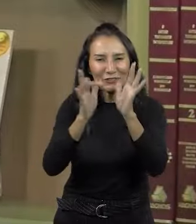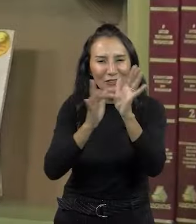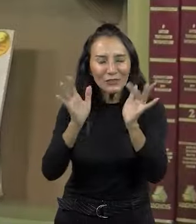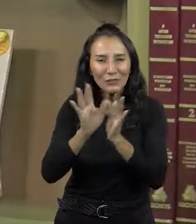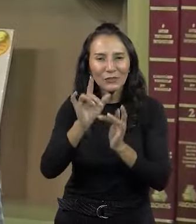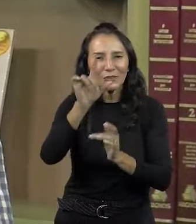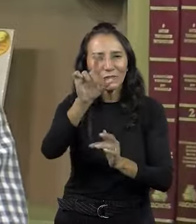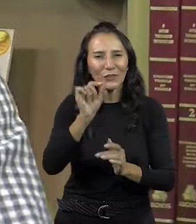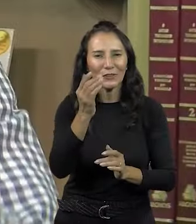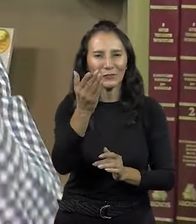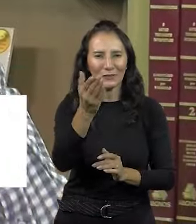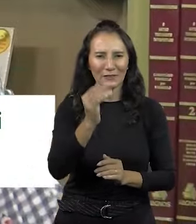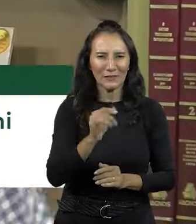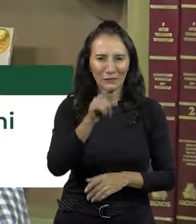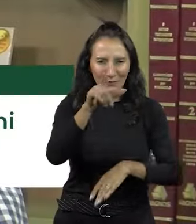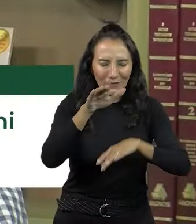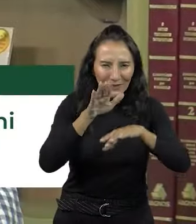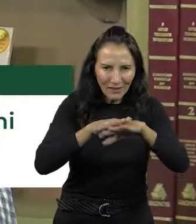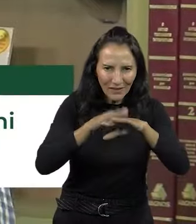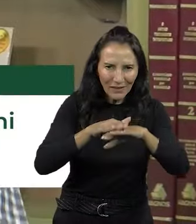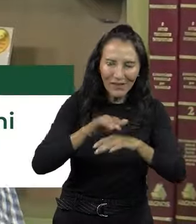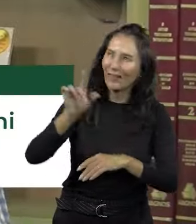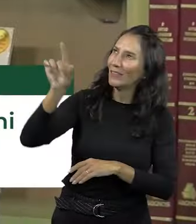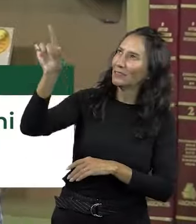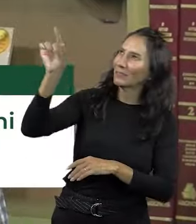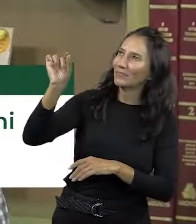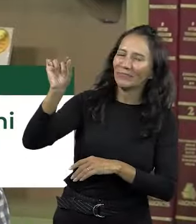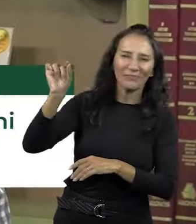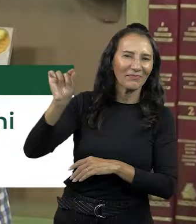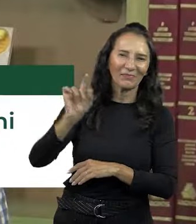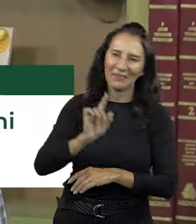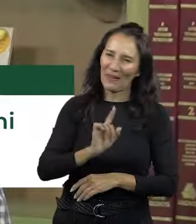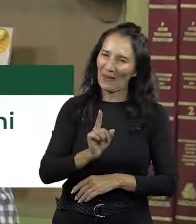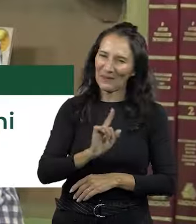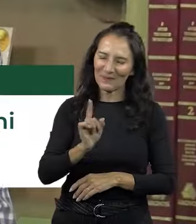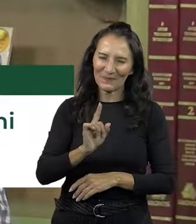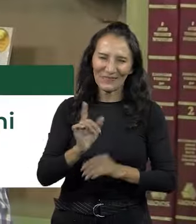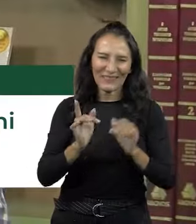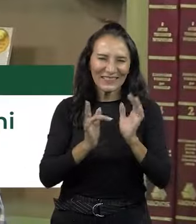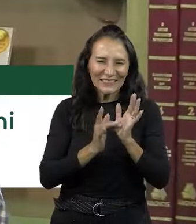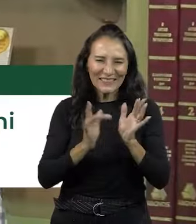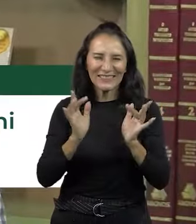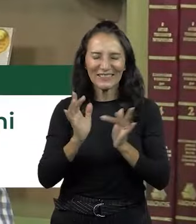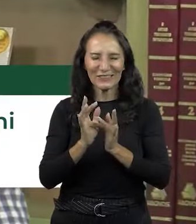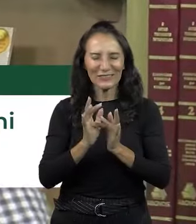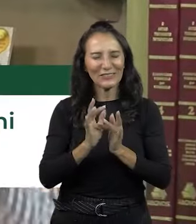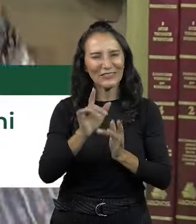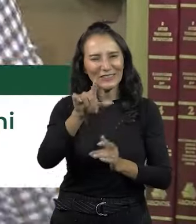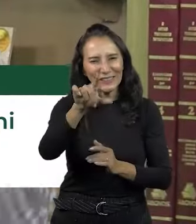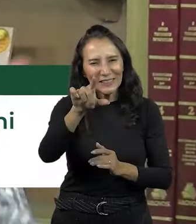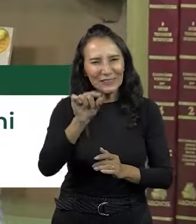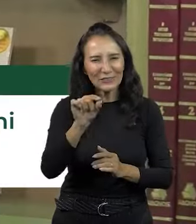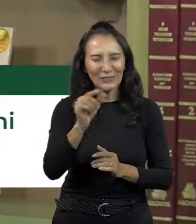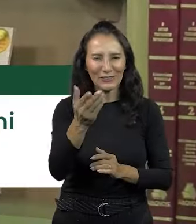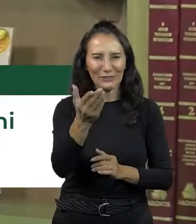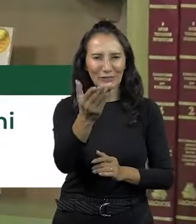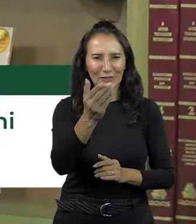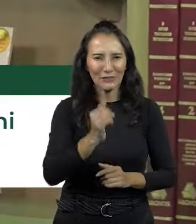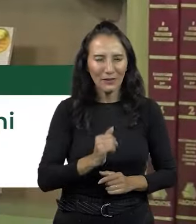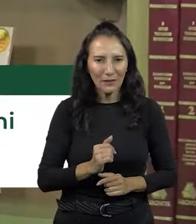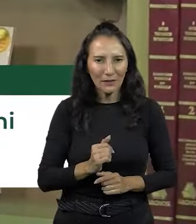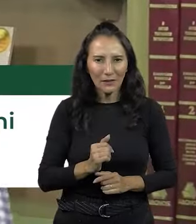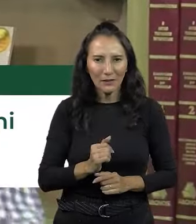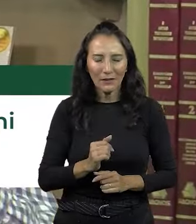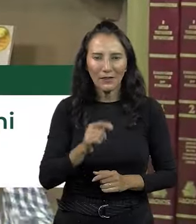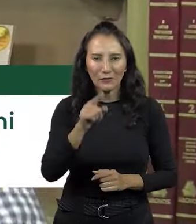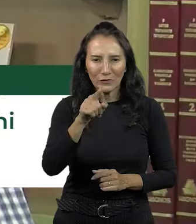escolhi não fostes vós quem escolhestes a mim eu vos escolhi e designei para que